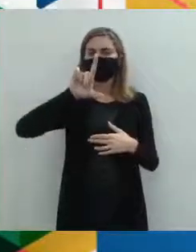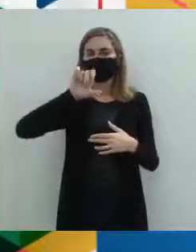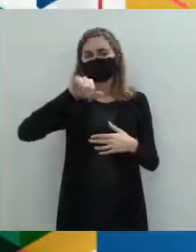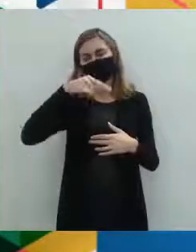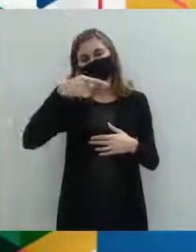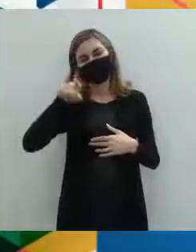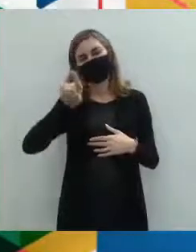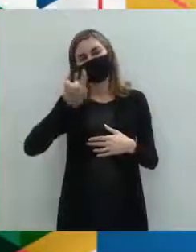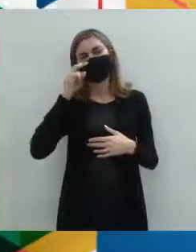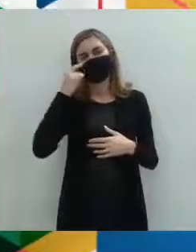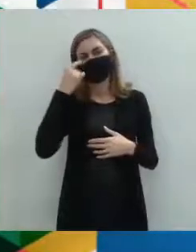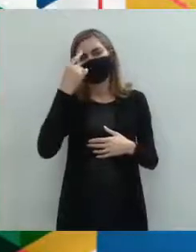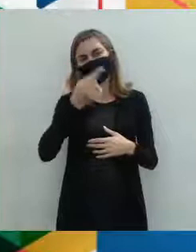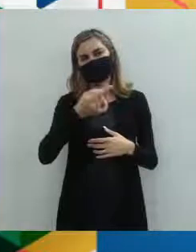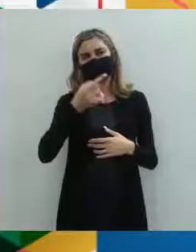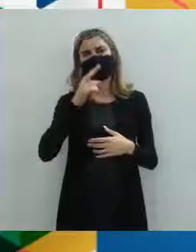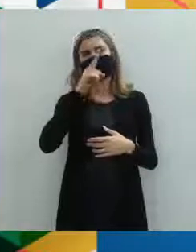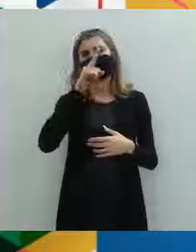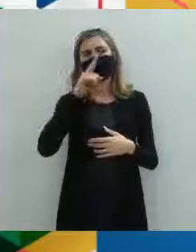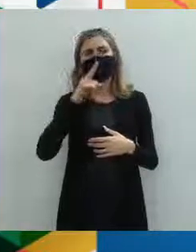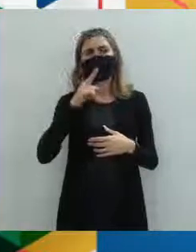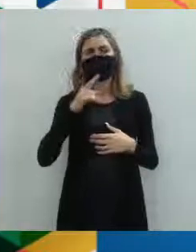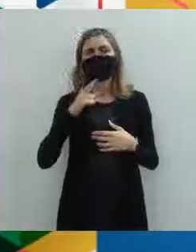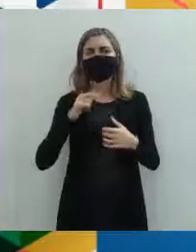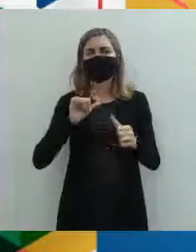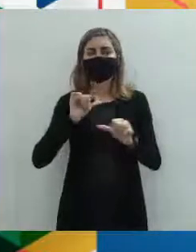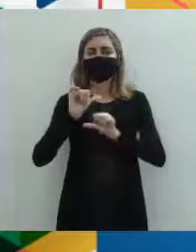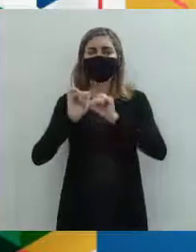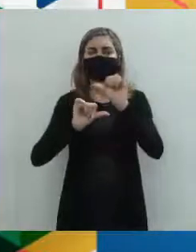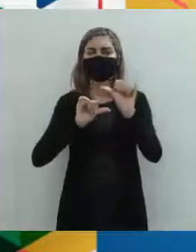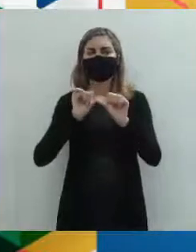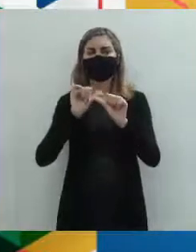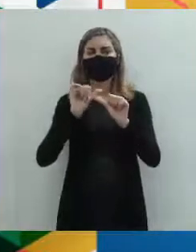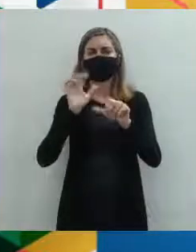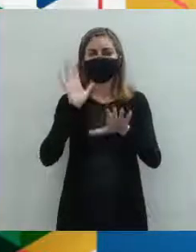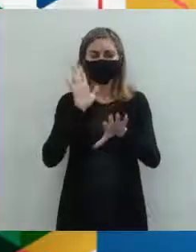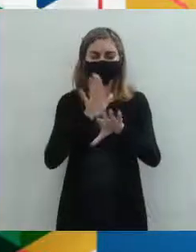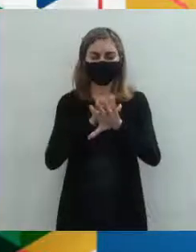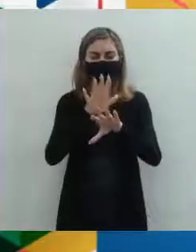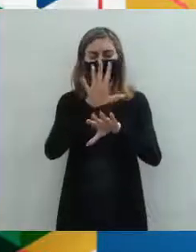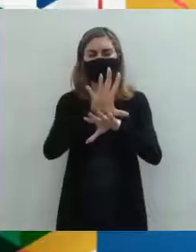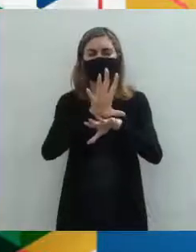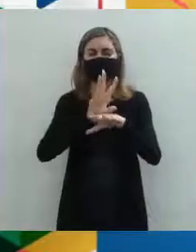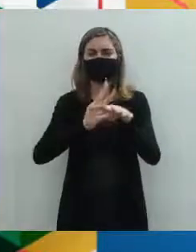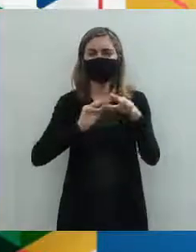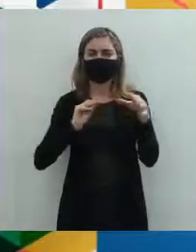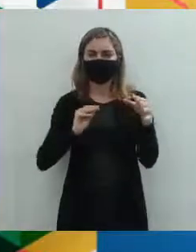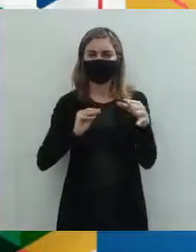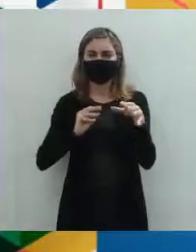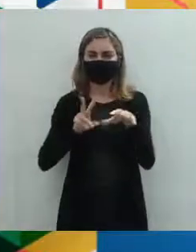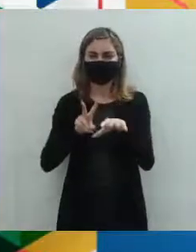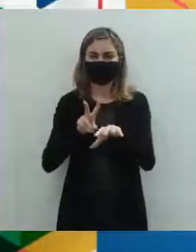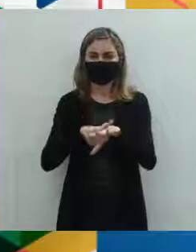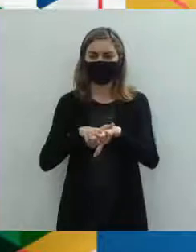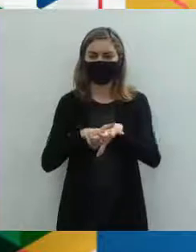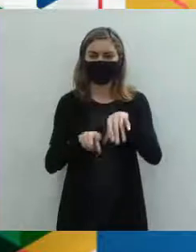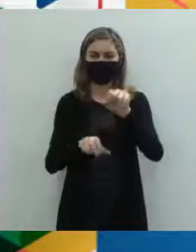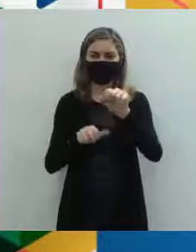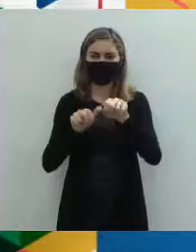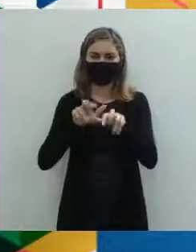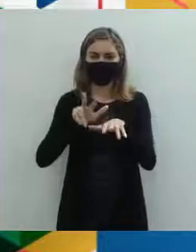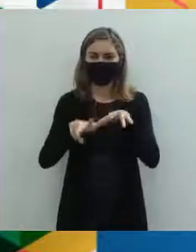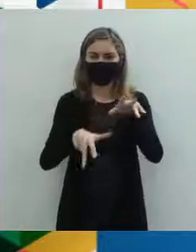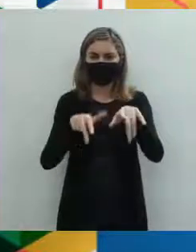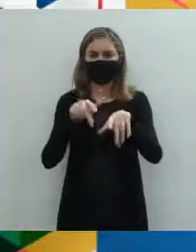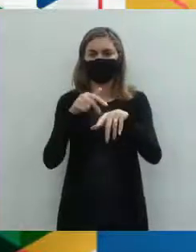aí, pessoal. Então, ele se camuflou, né? O camaleão é um lagarto com excelente capacidade de mudar sua cor